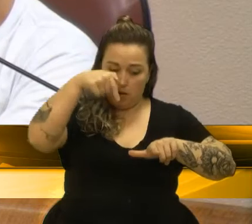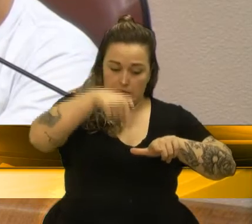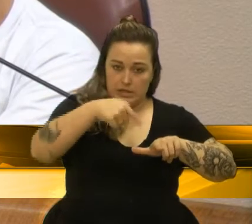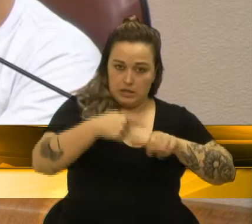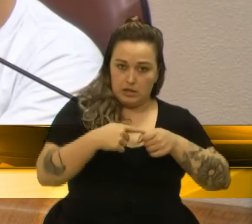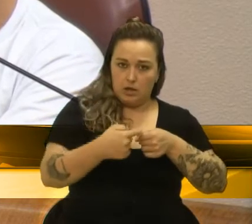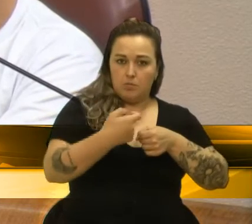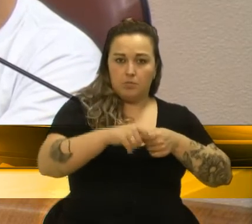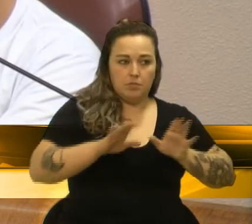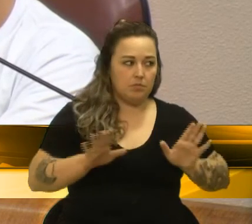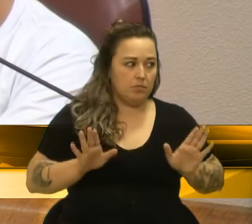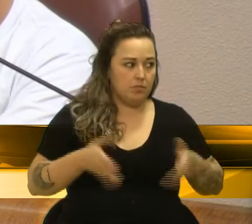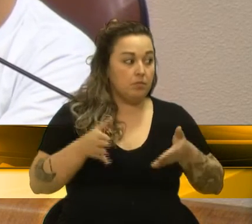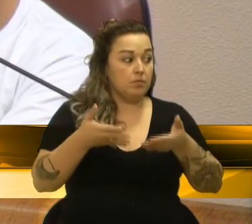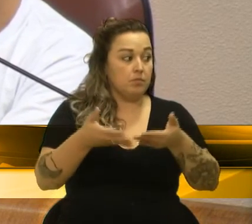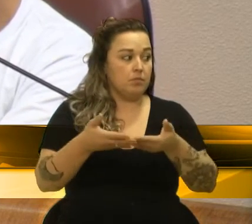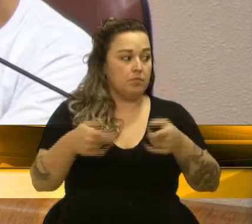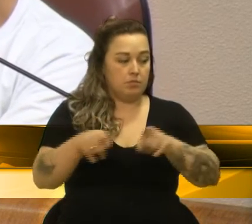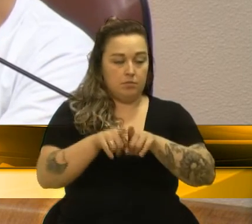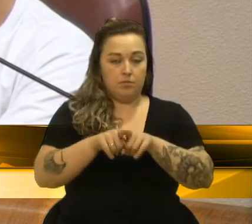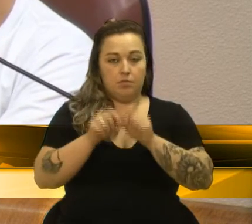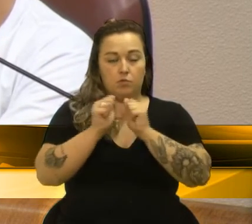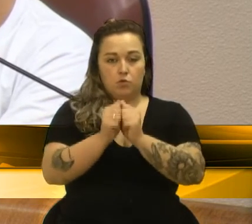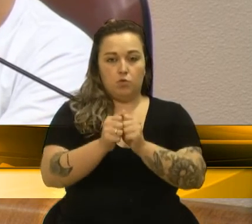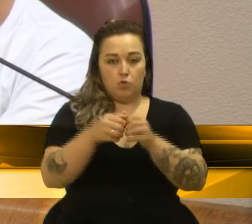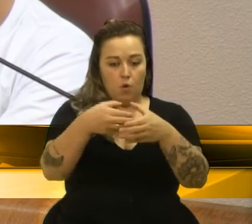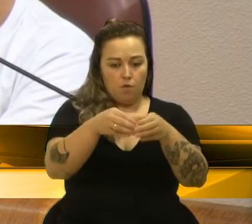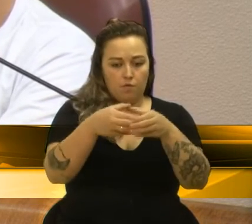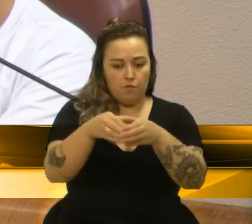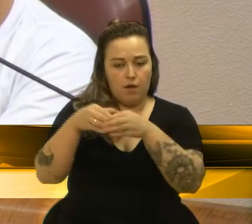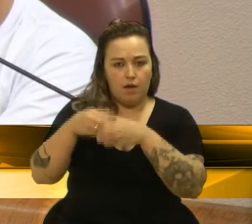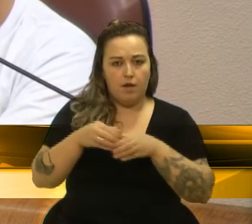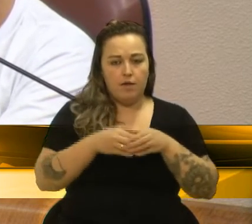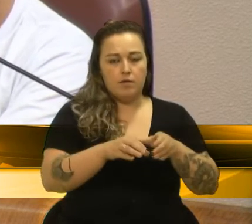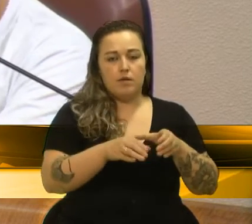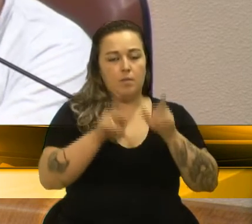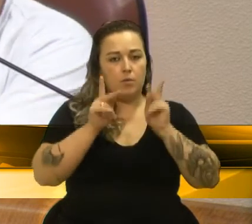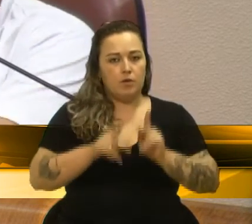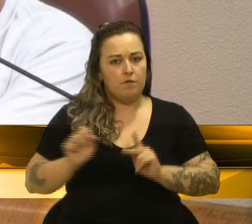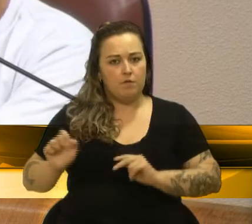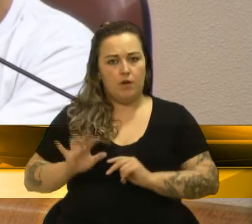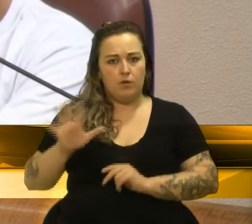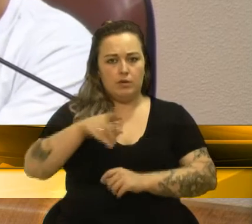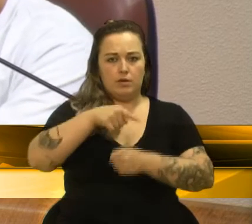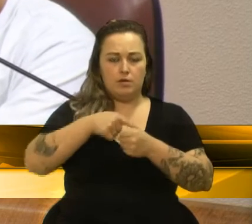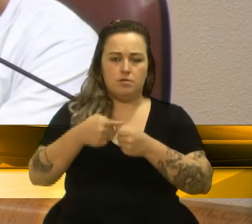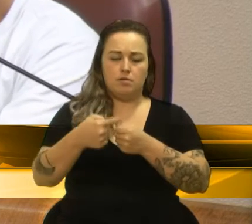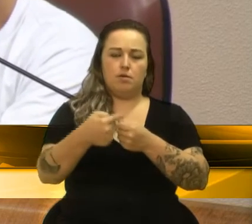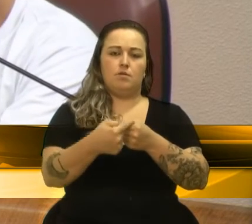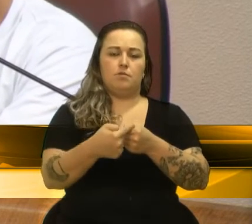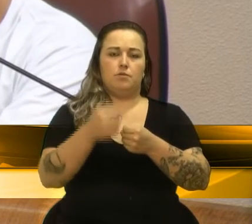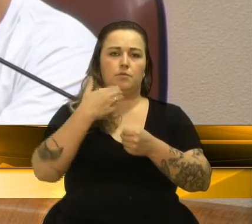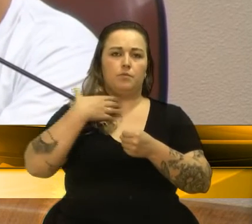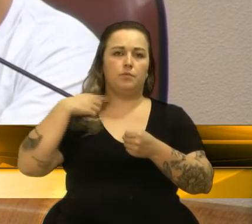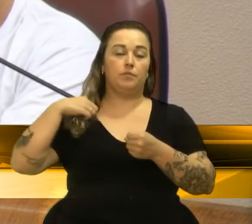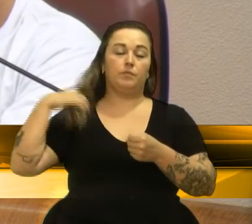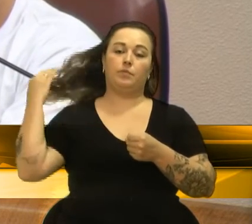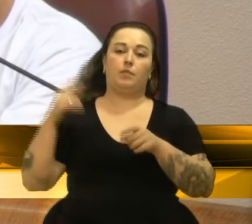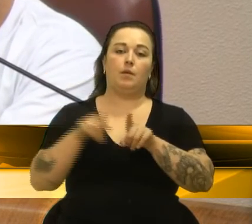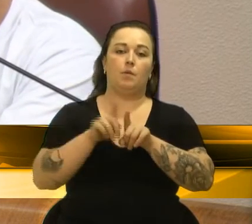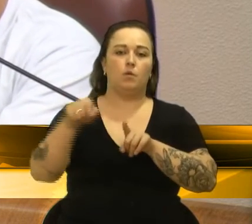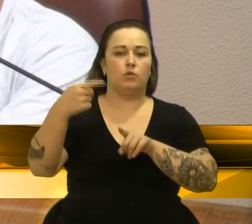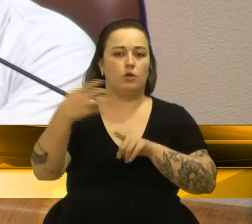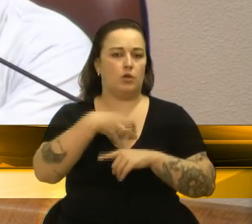a utilização desses espaços pela população. Mais do que isso, deve proteger o homem e valorizar a cidade. Dito de outra forma,